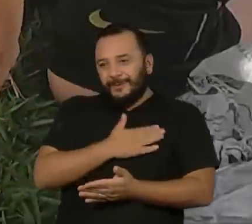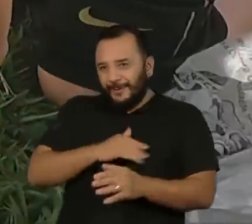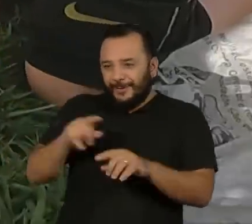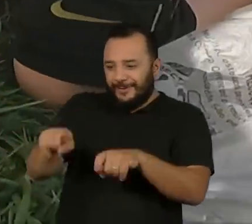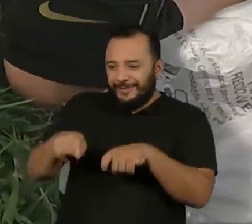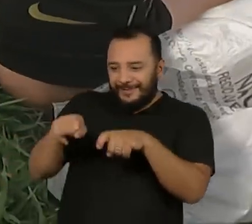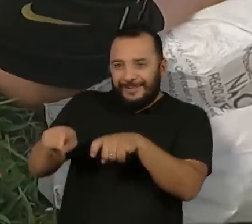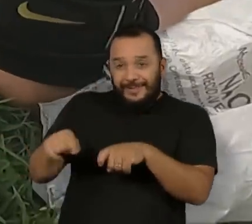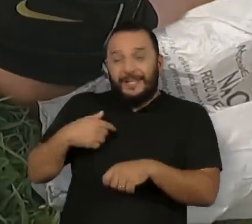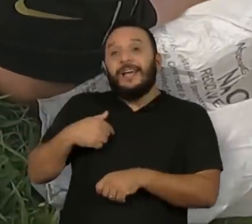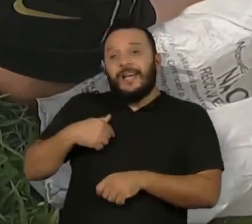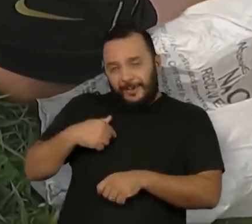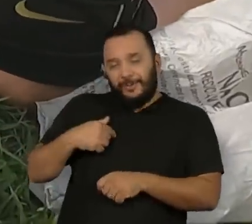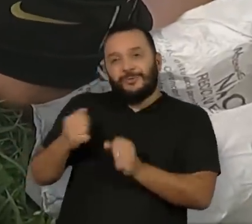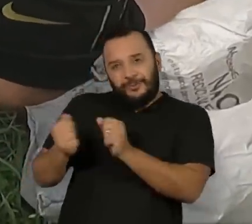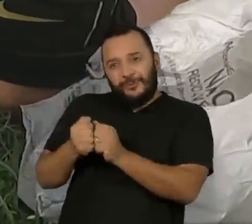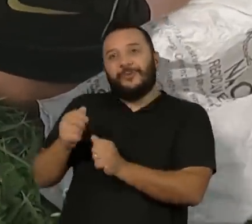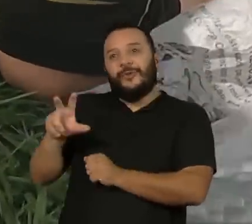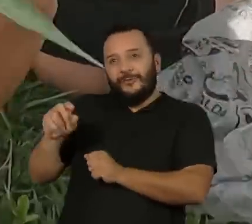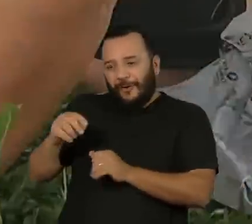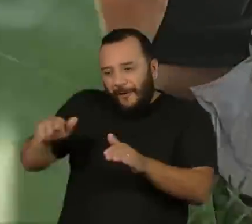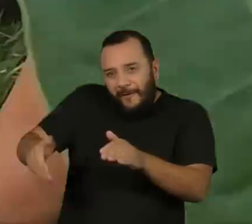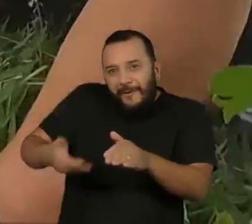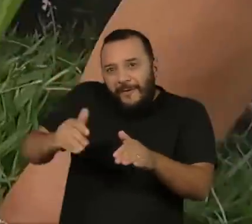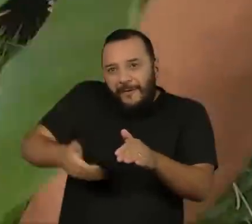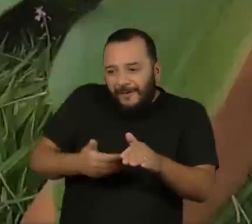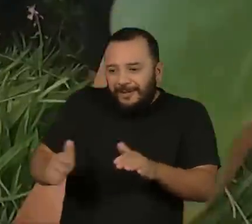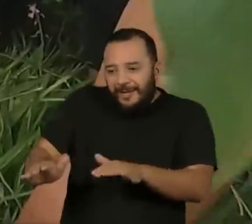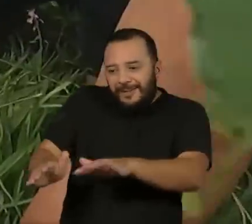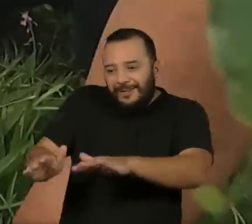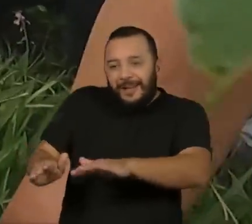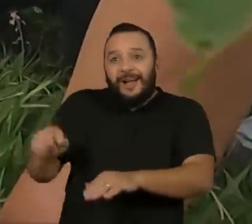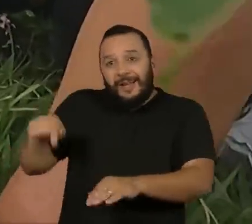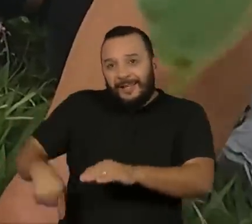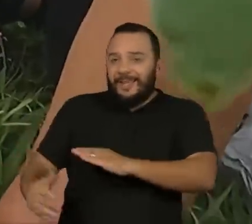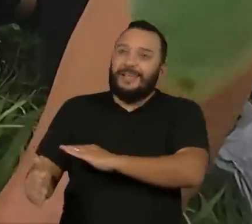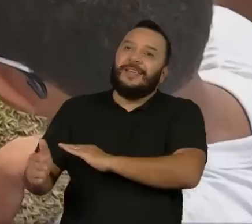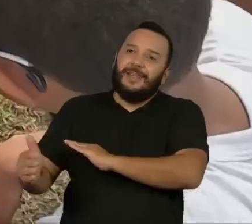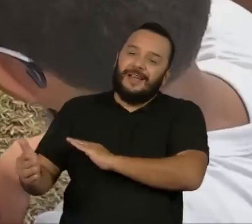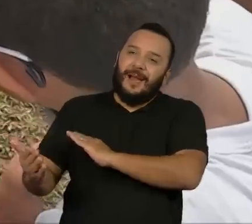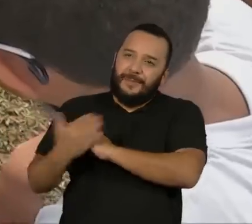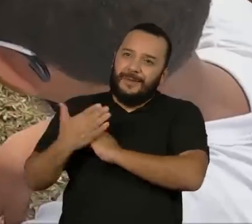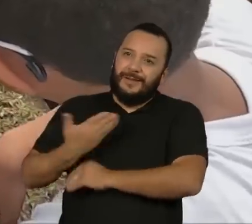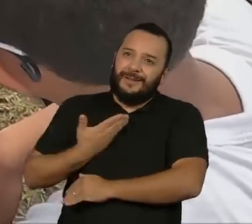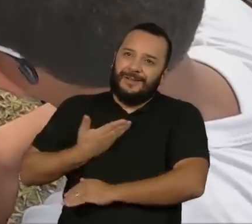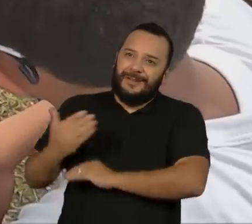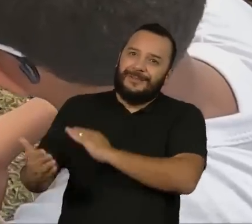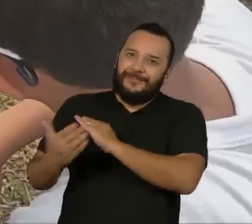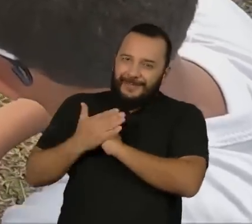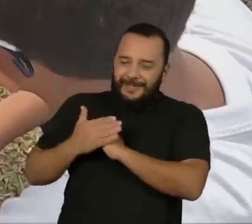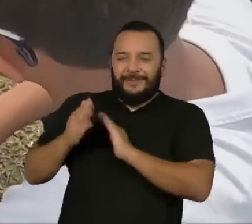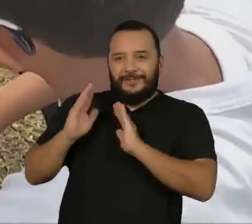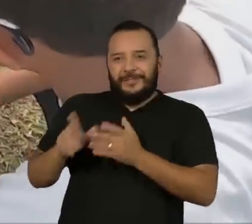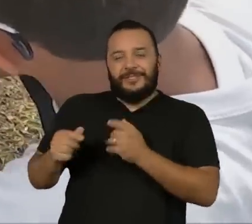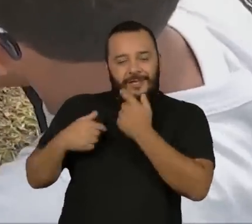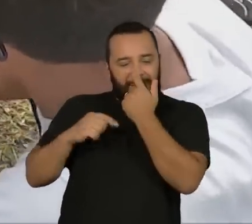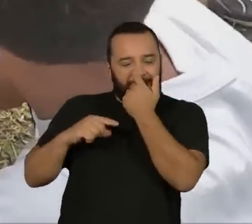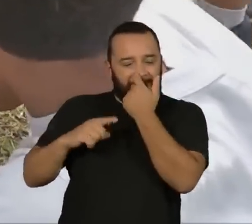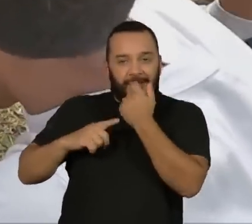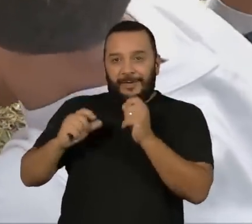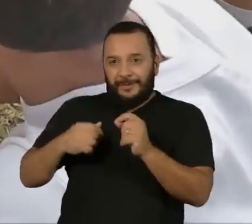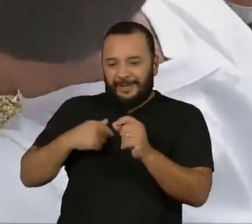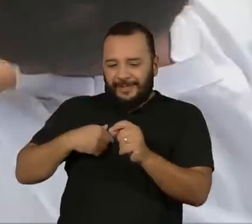no morro com ela, plantava. Aí aqui, meus amigos me ajudaram a plantar. Plantamos a unha de gato, que é